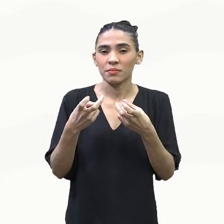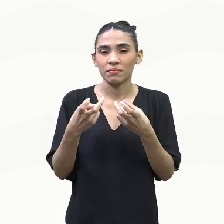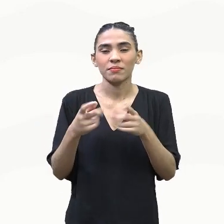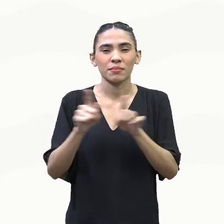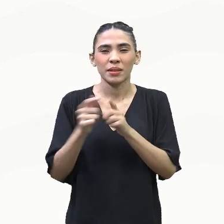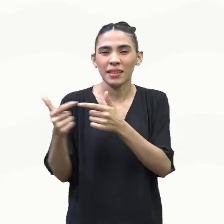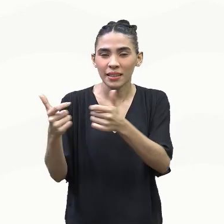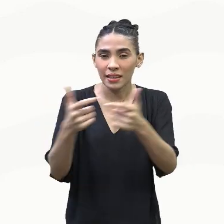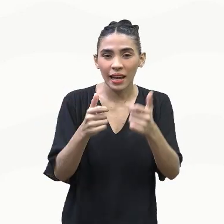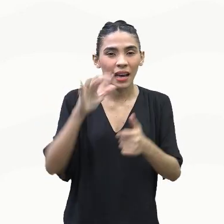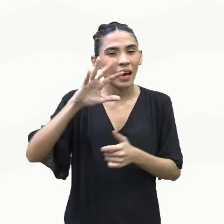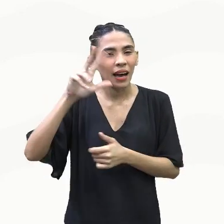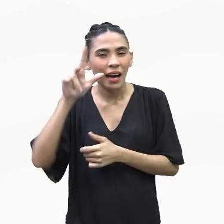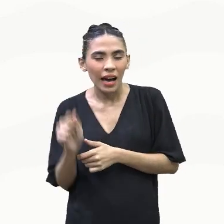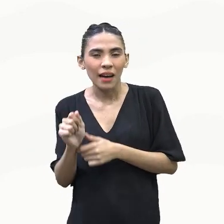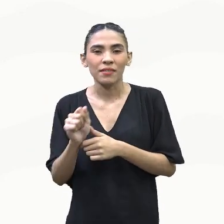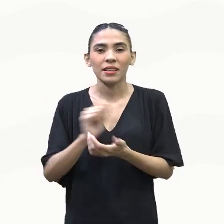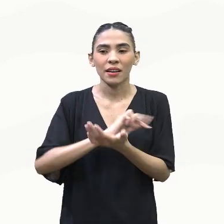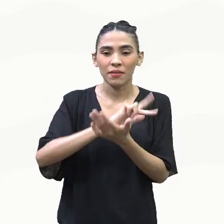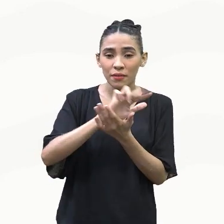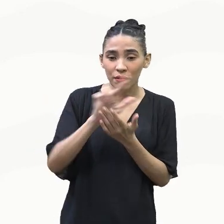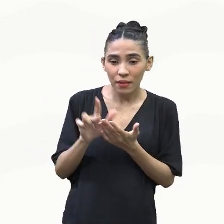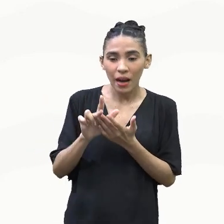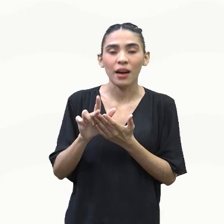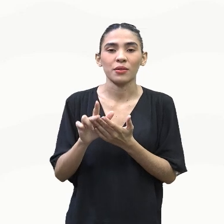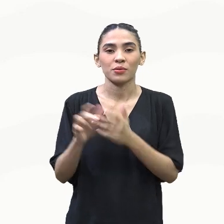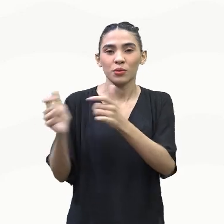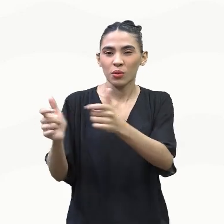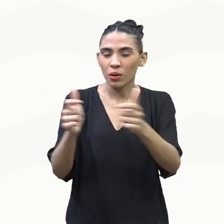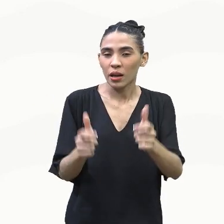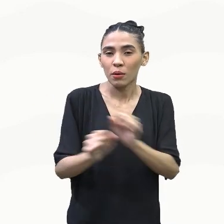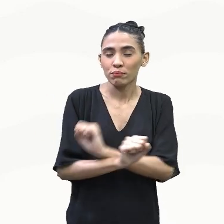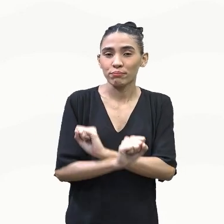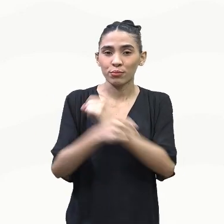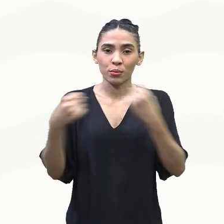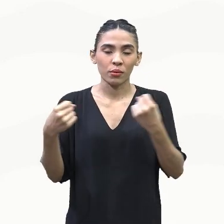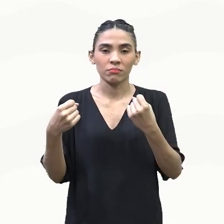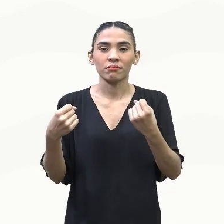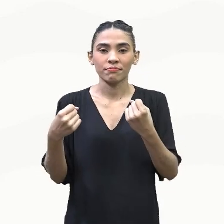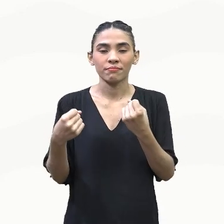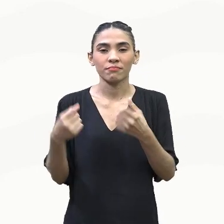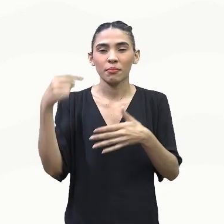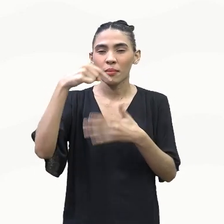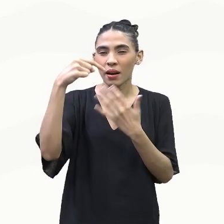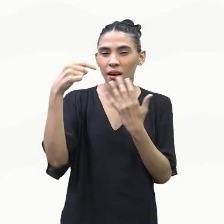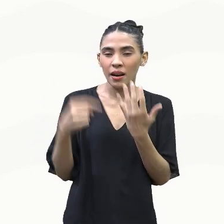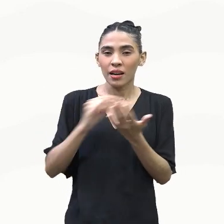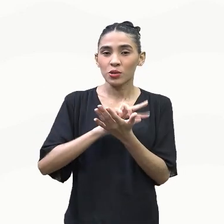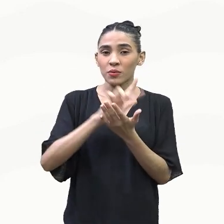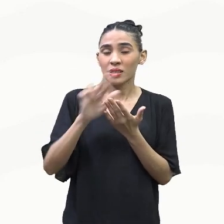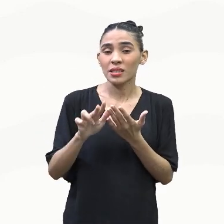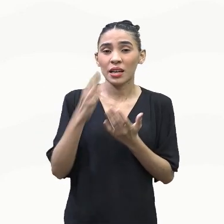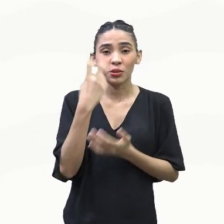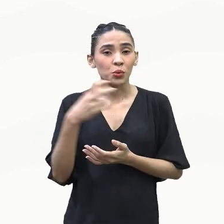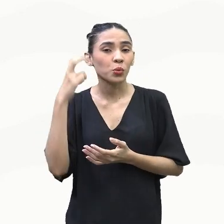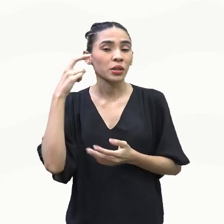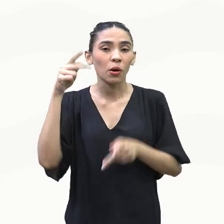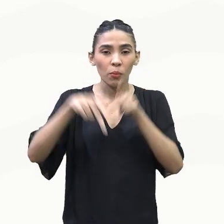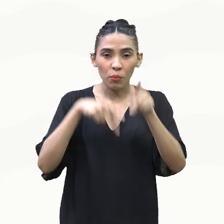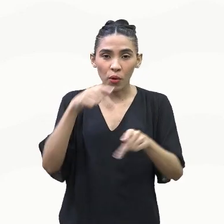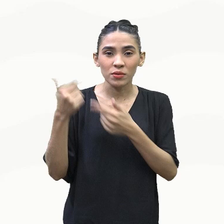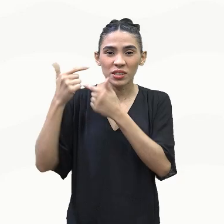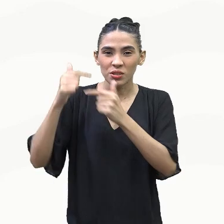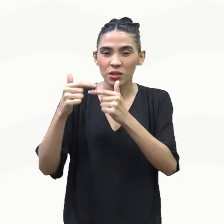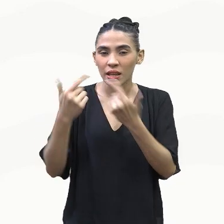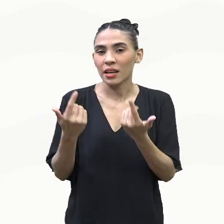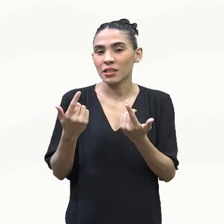no Congo, na África, em vários lugares essa explosão. Toda essa questão dessa diversidade desses povos quando se